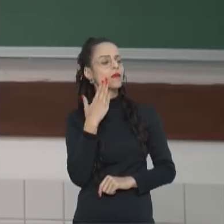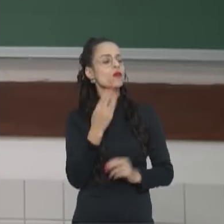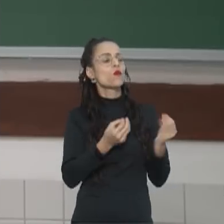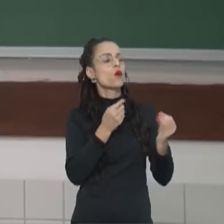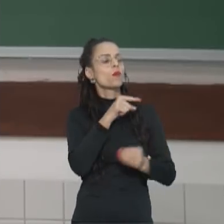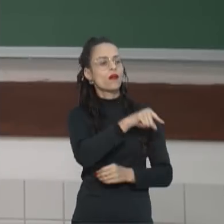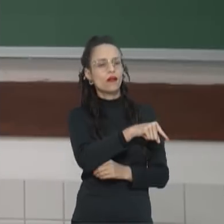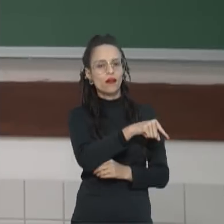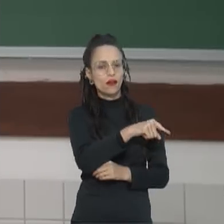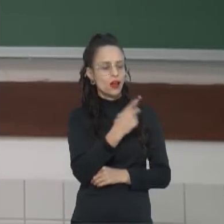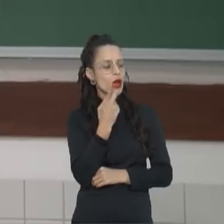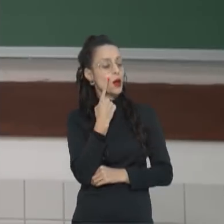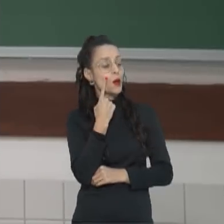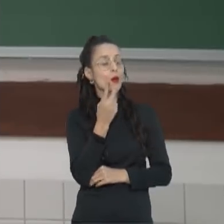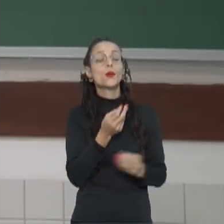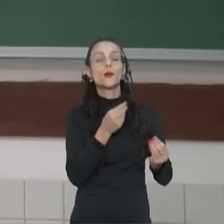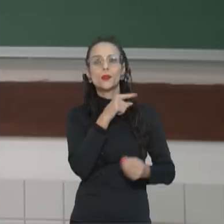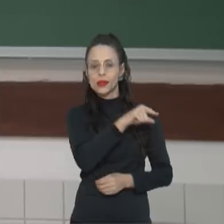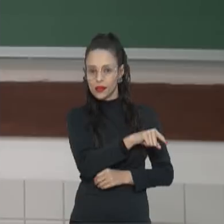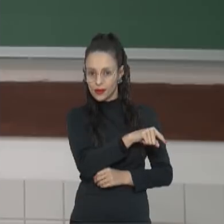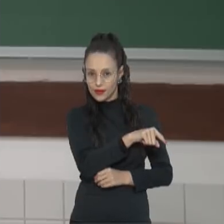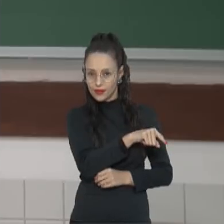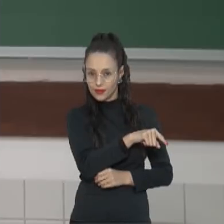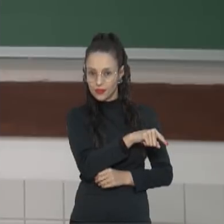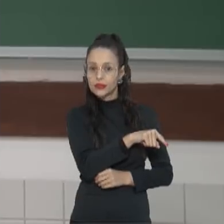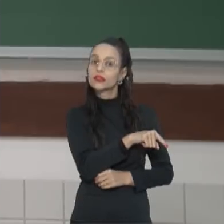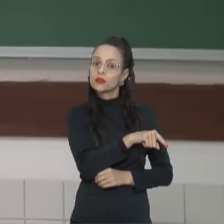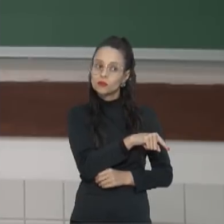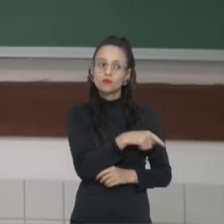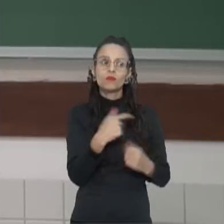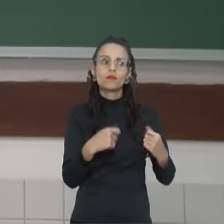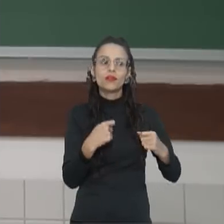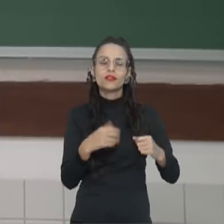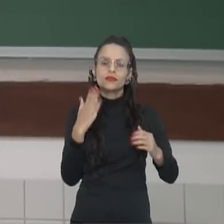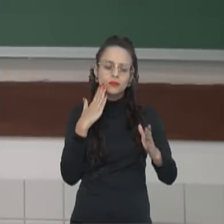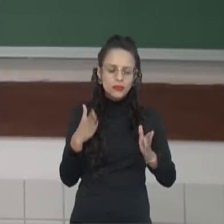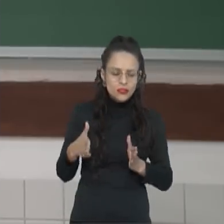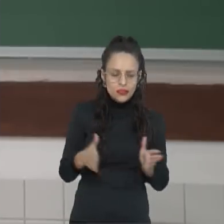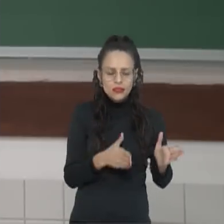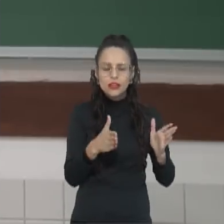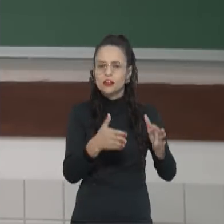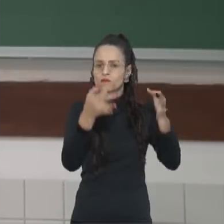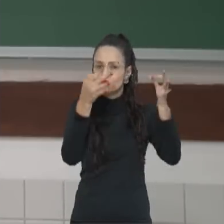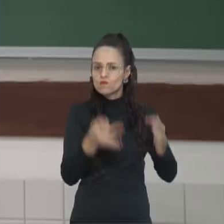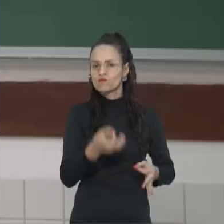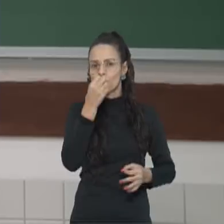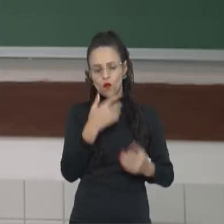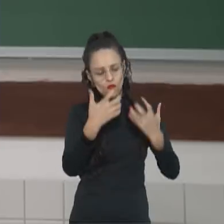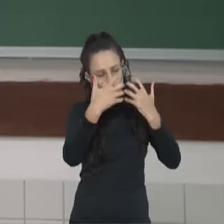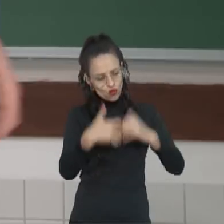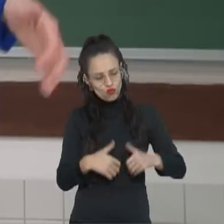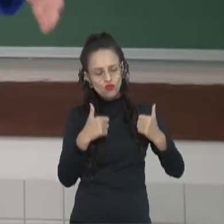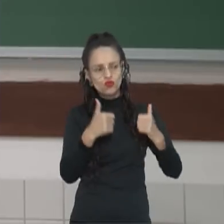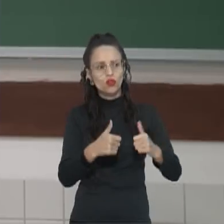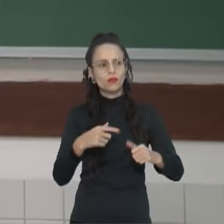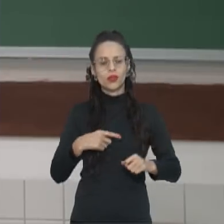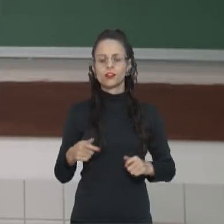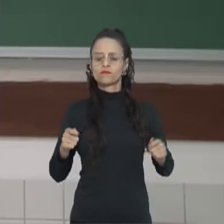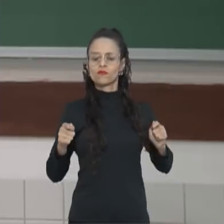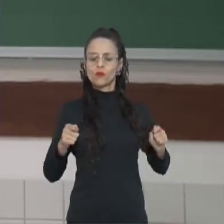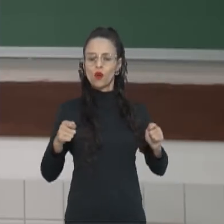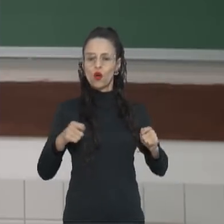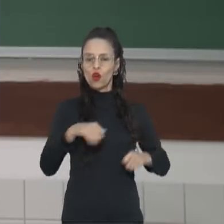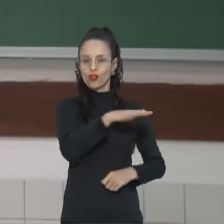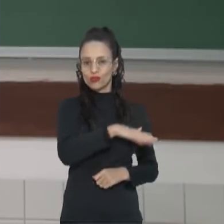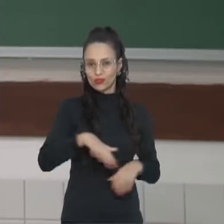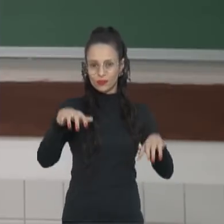lá, zóio, quero saber como é que está a situação para aquela região. Eu preciso de estradas eficientes que funcionem para eu ter um controle